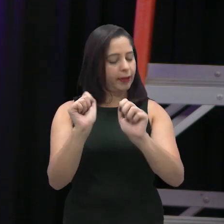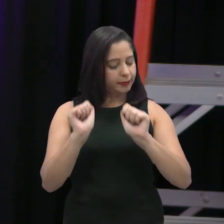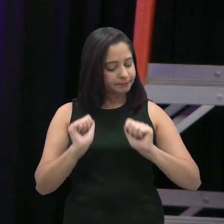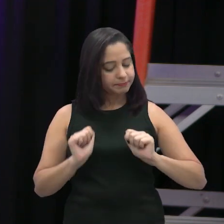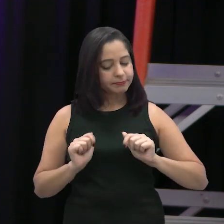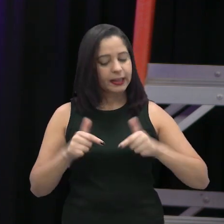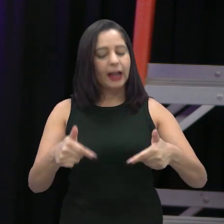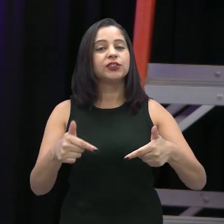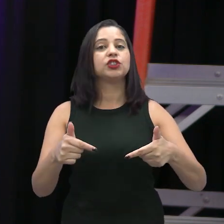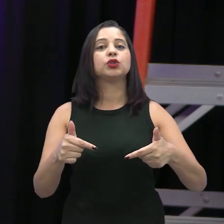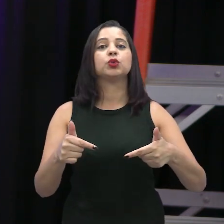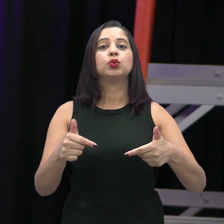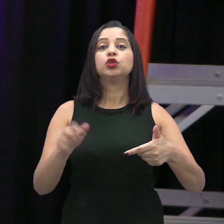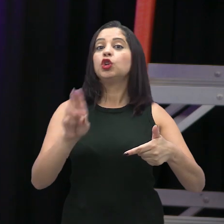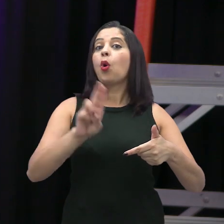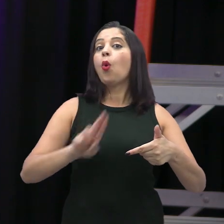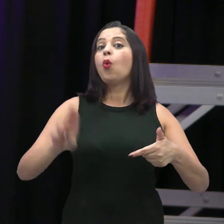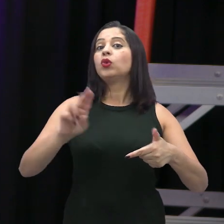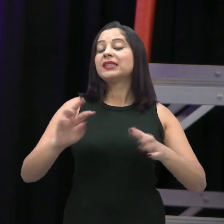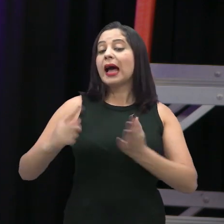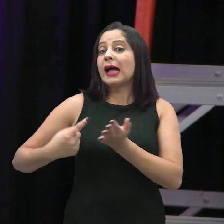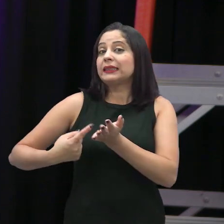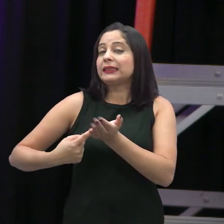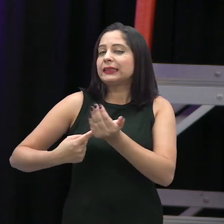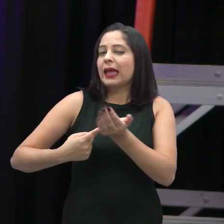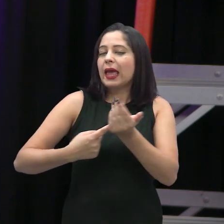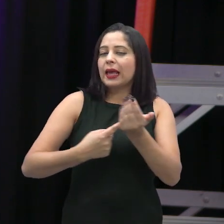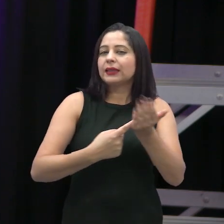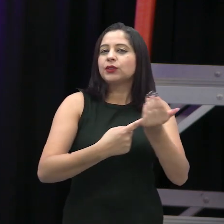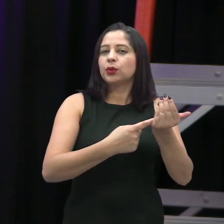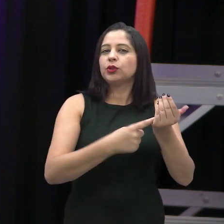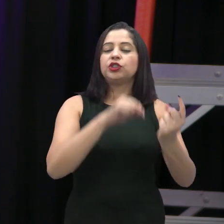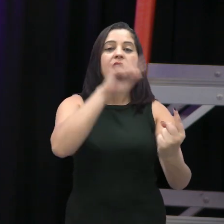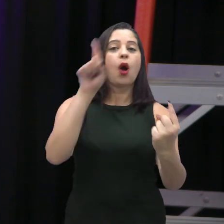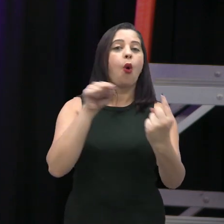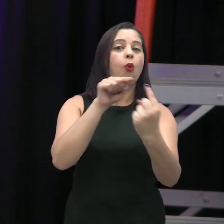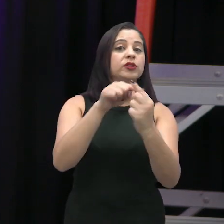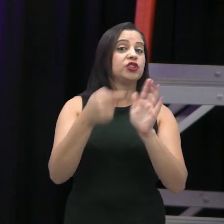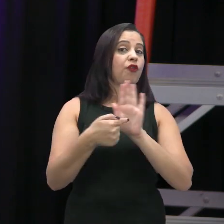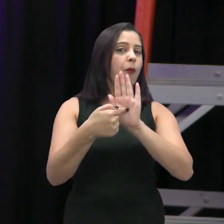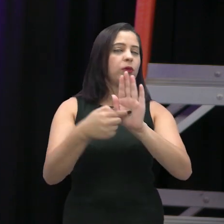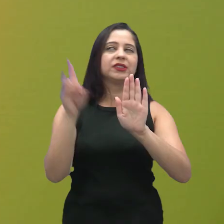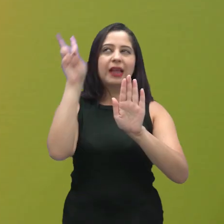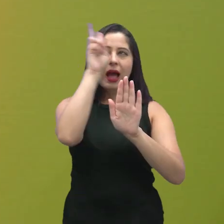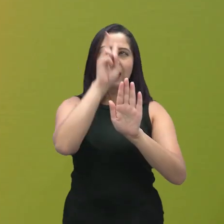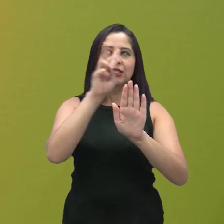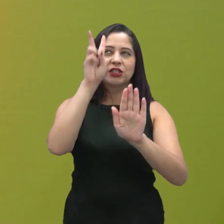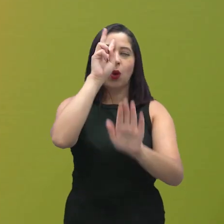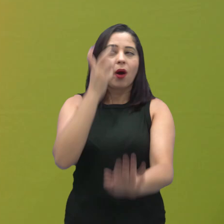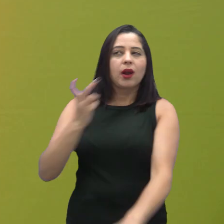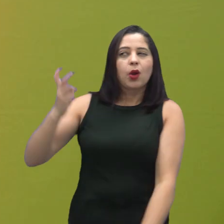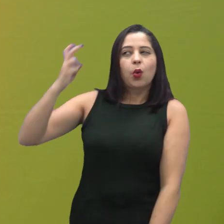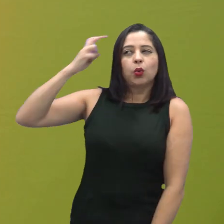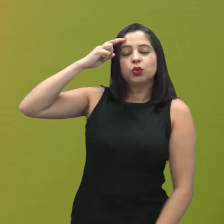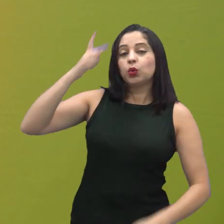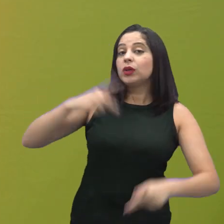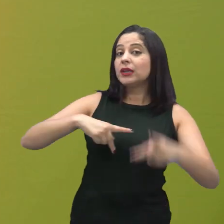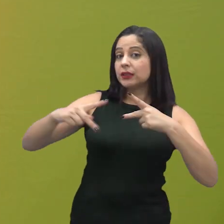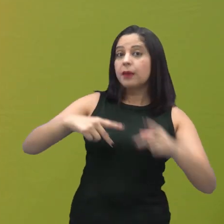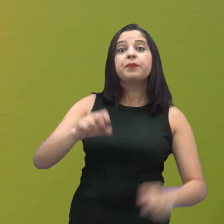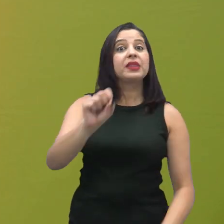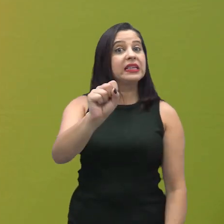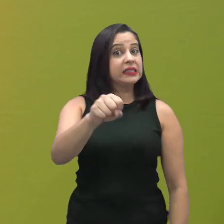que usa a tecnologia para preservar e divulgar a história e a cultura de São José dos Campos. Pois é, já está disponível